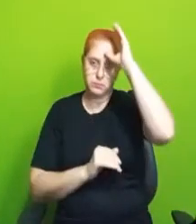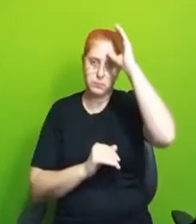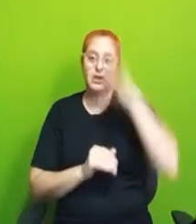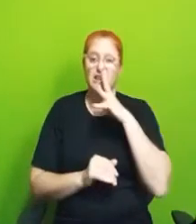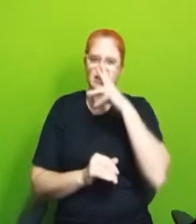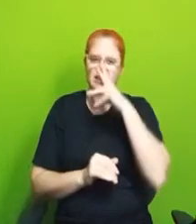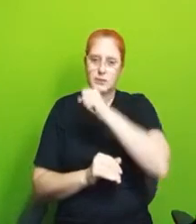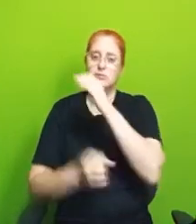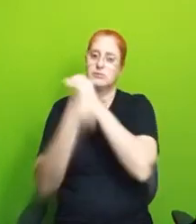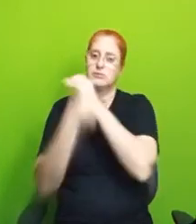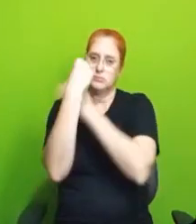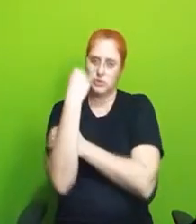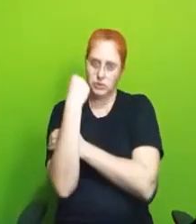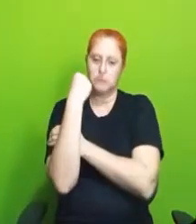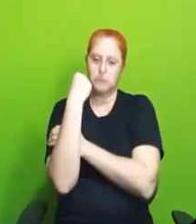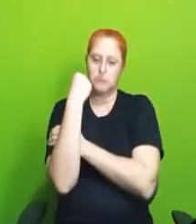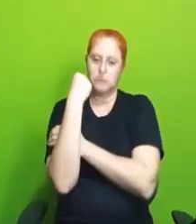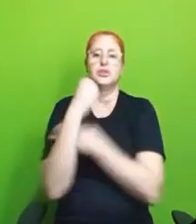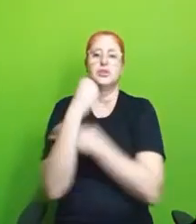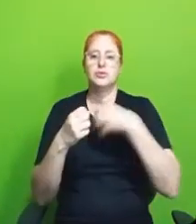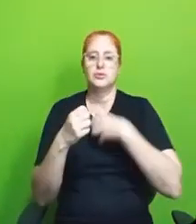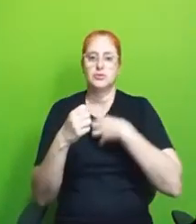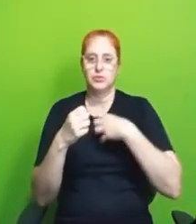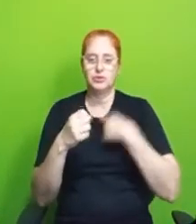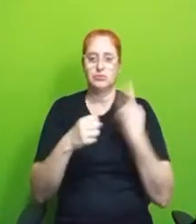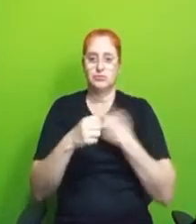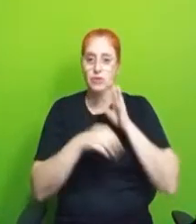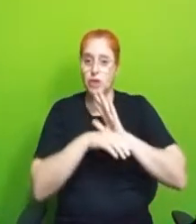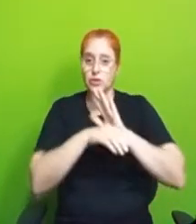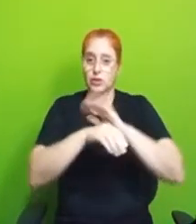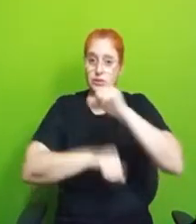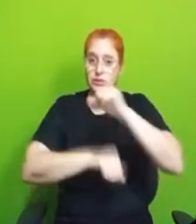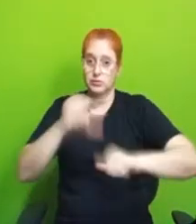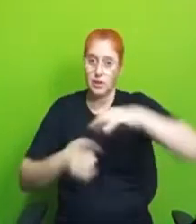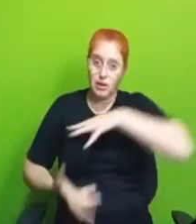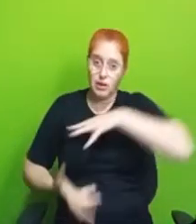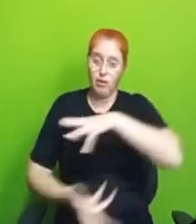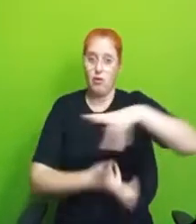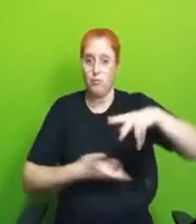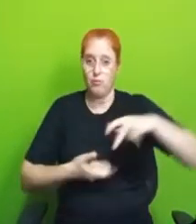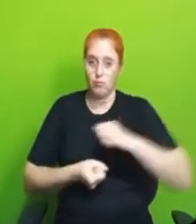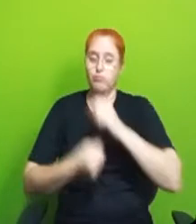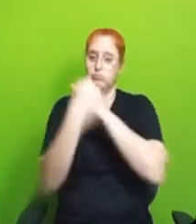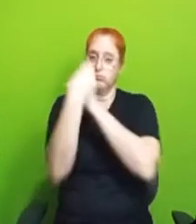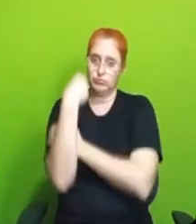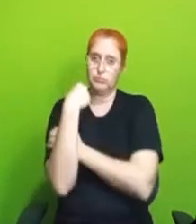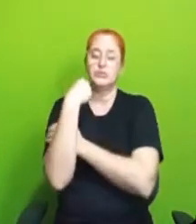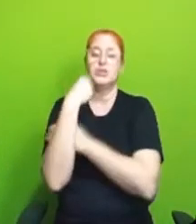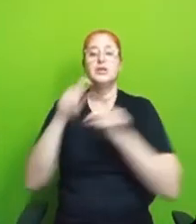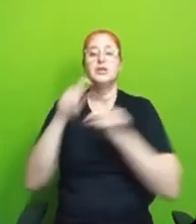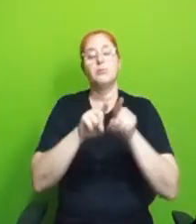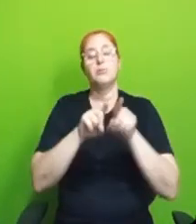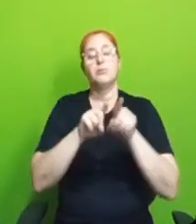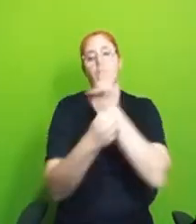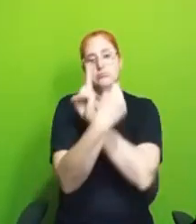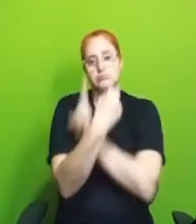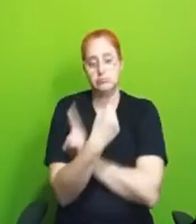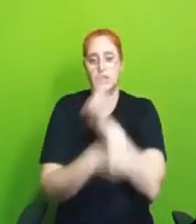como uma forma também da gente contribuir para transformar o mundo pelo feminismo, e na universidade, né, onde eu